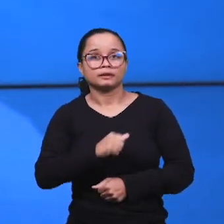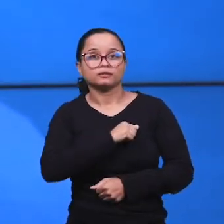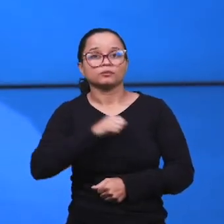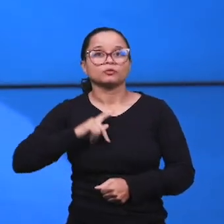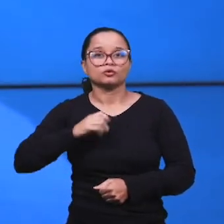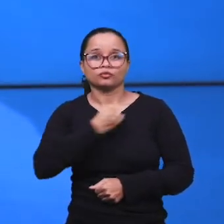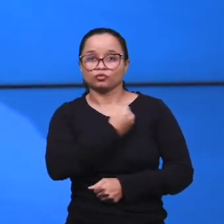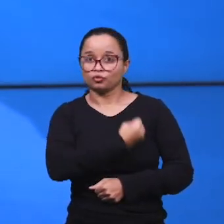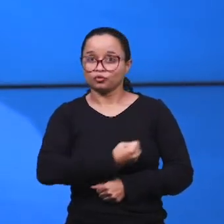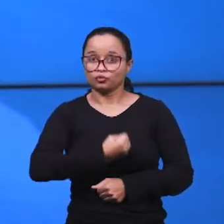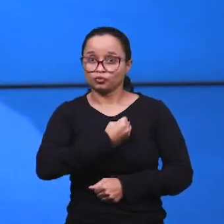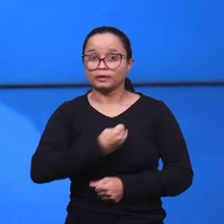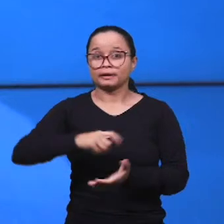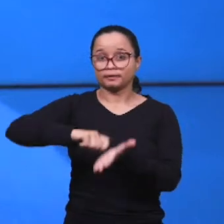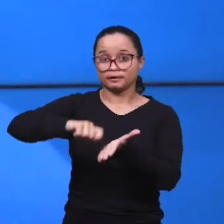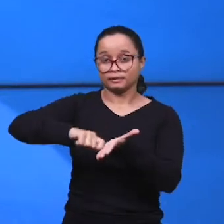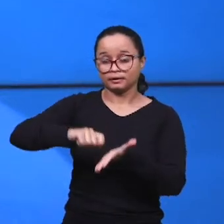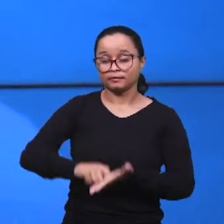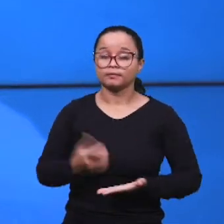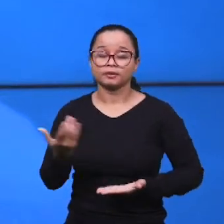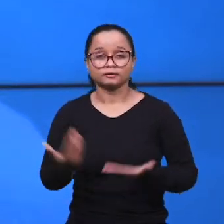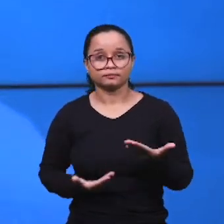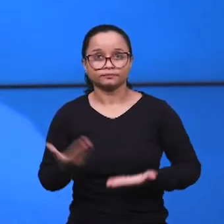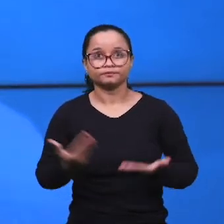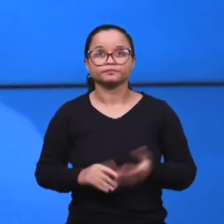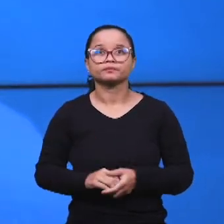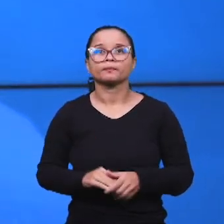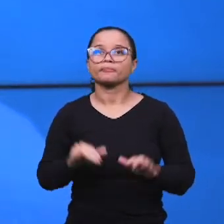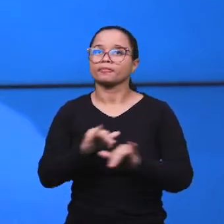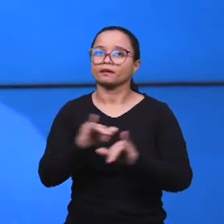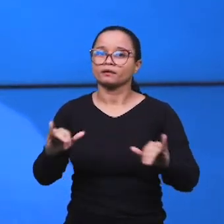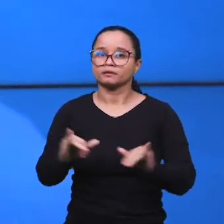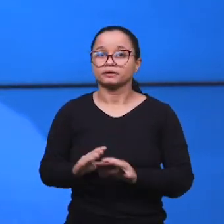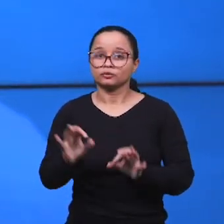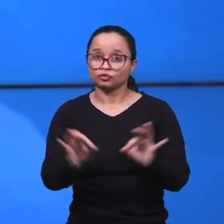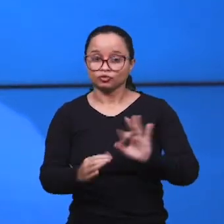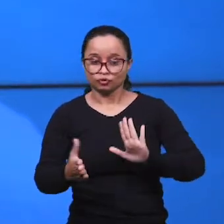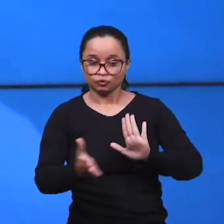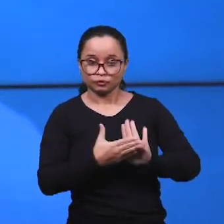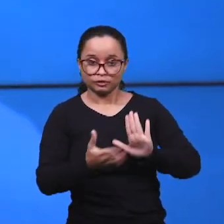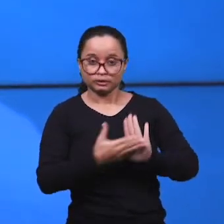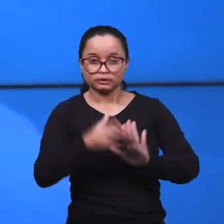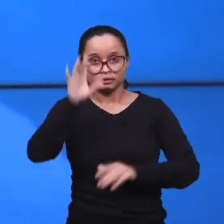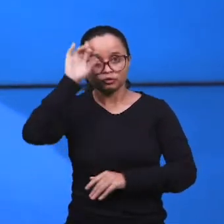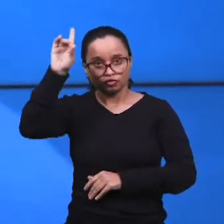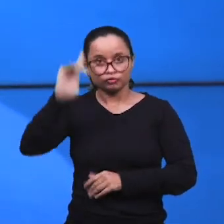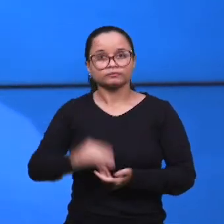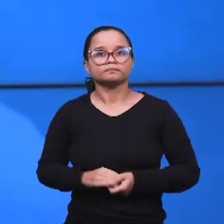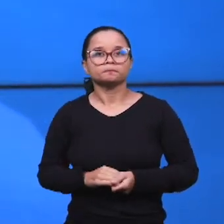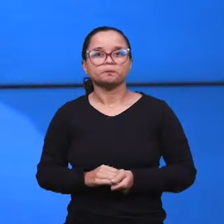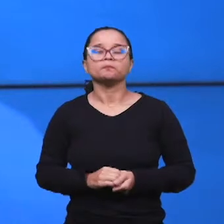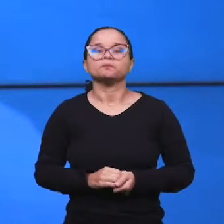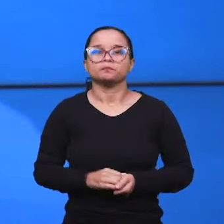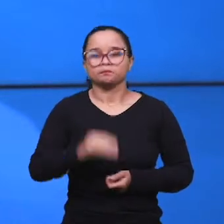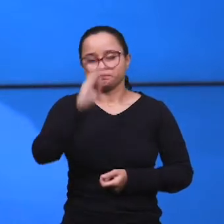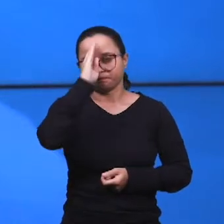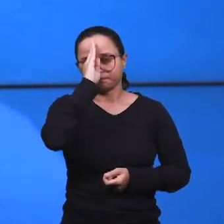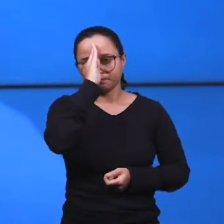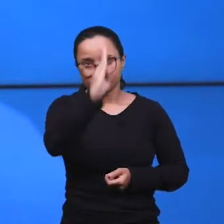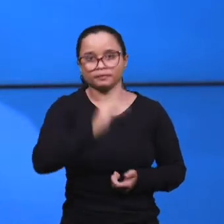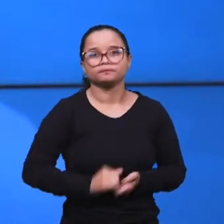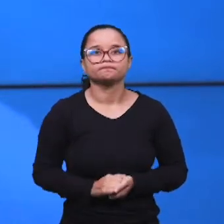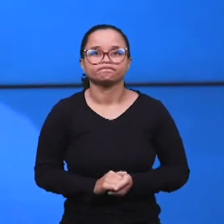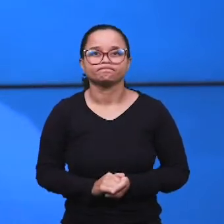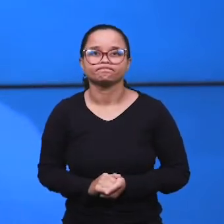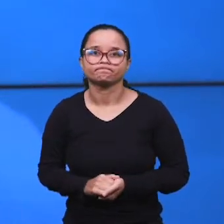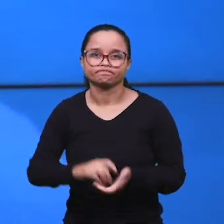era exatamente escrever para a igreja, falando a respeito do projeto de Deus para a igreja, o propósito principal